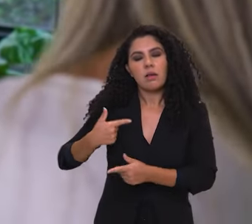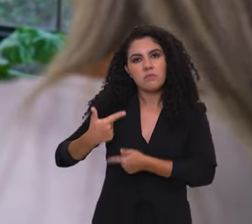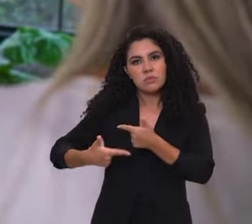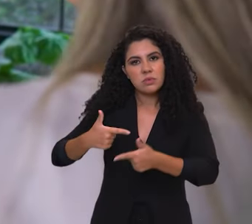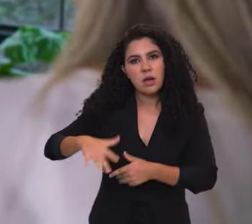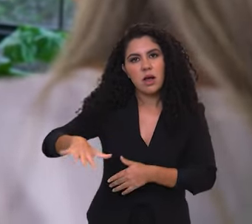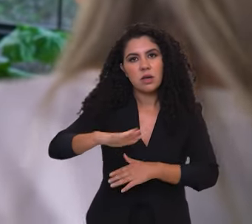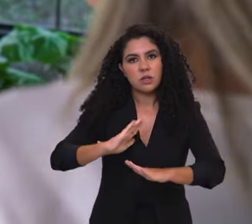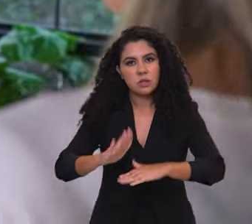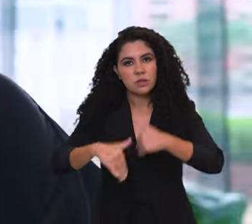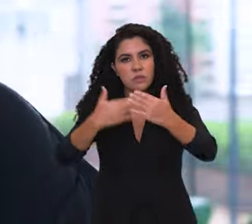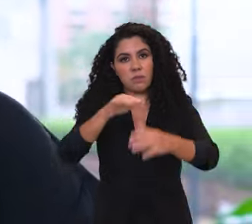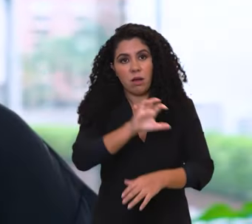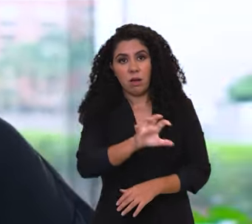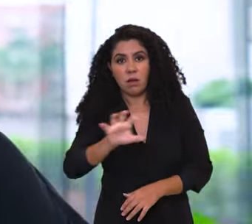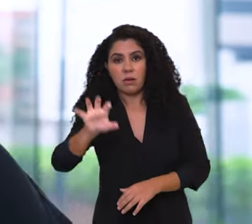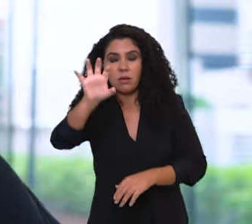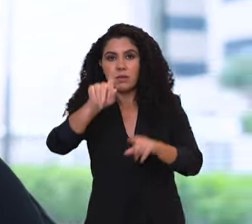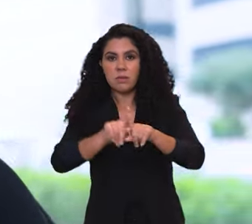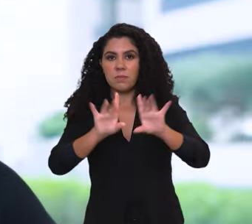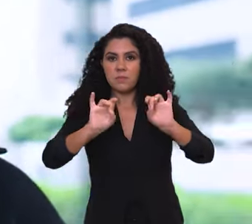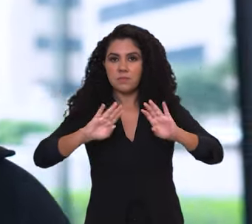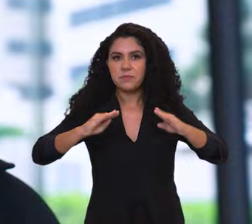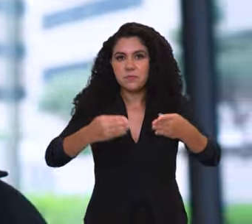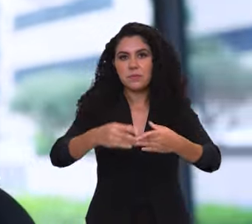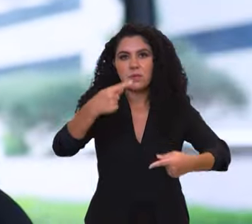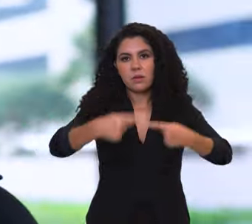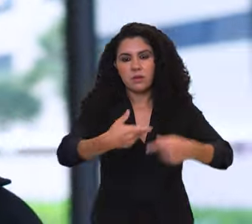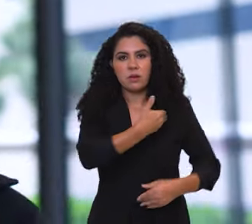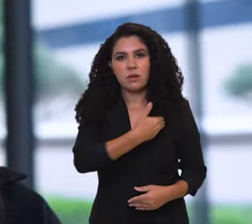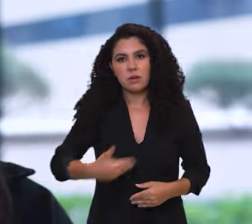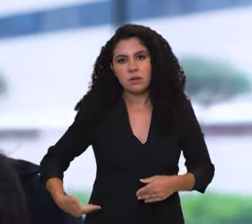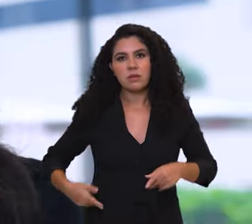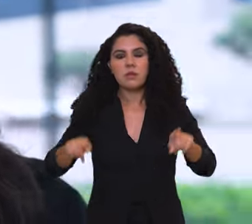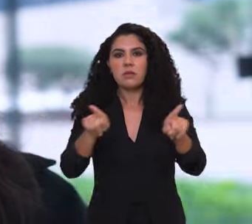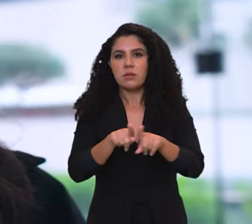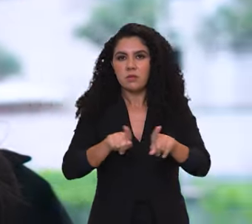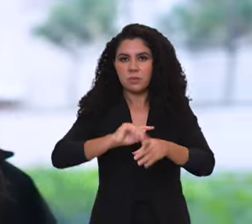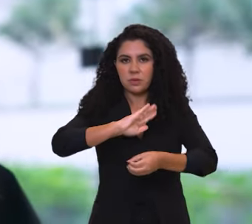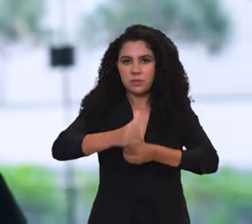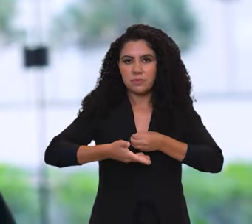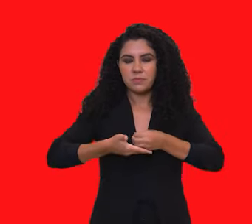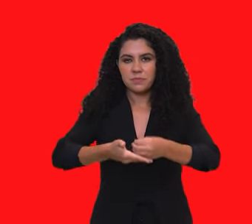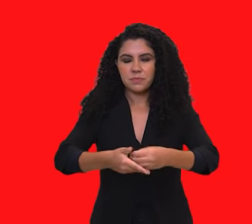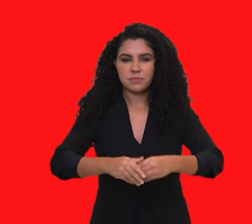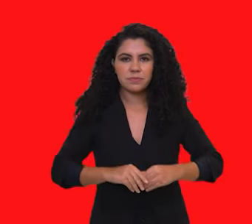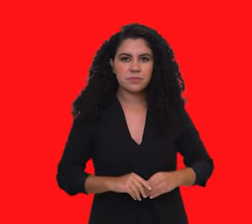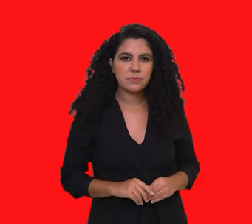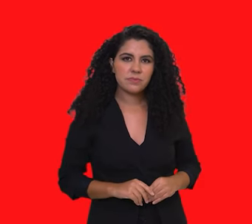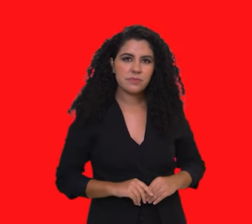de desenvolvimento regional, com especialização em políticas públicas e sustentabilidade.